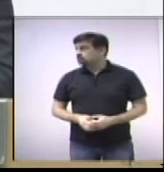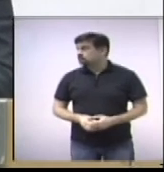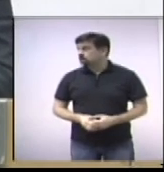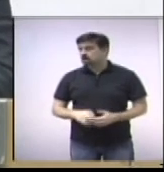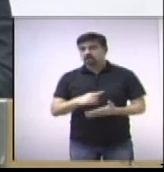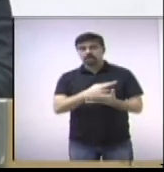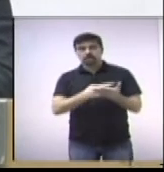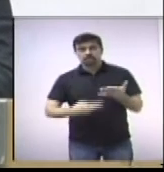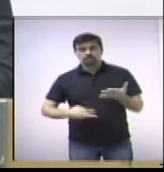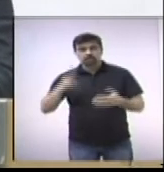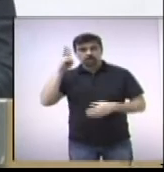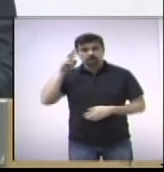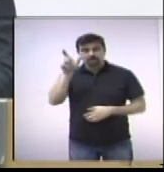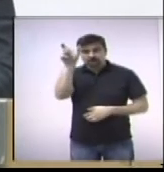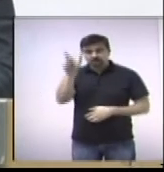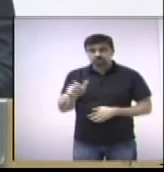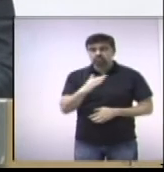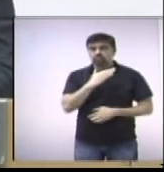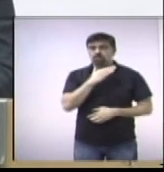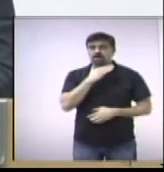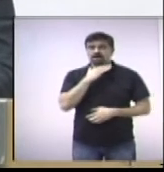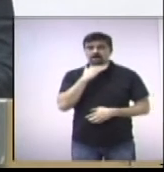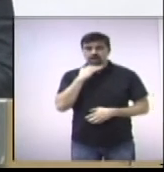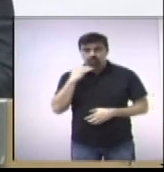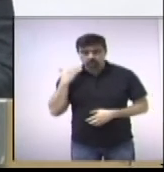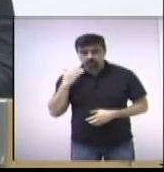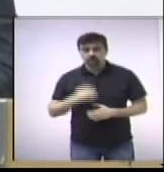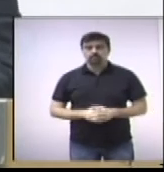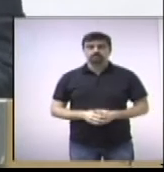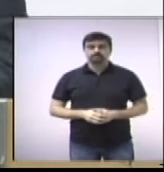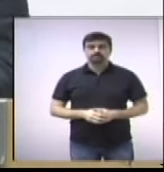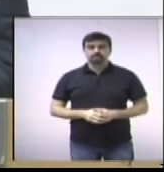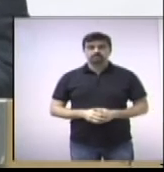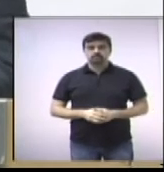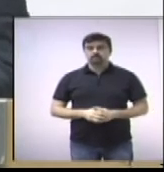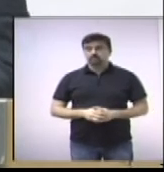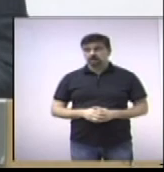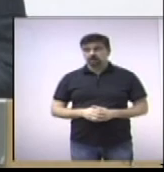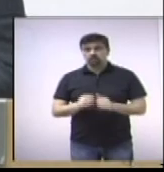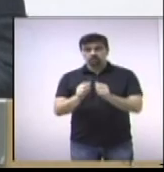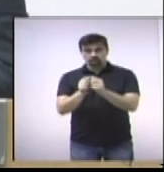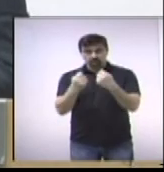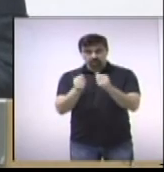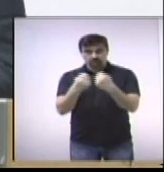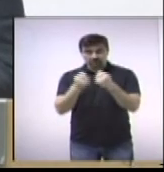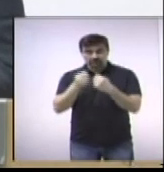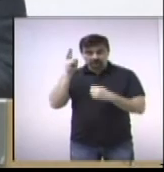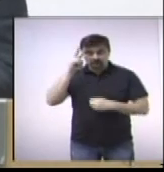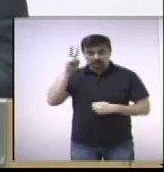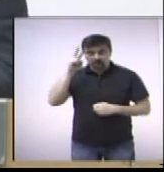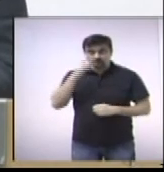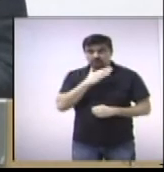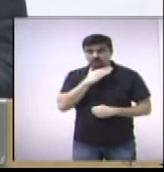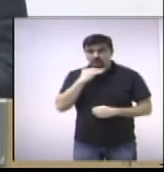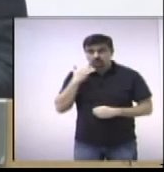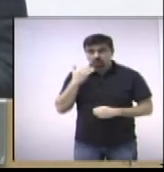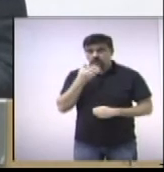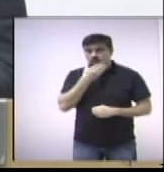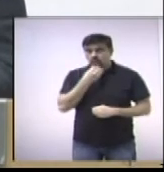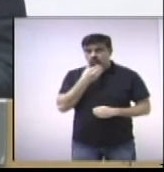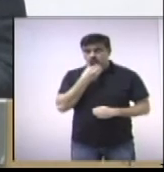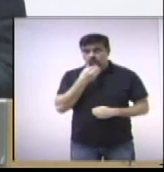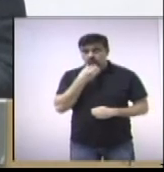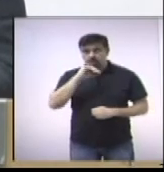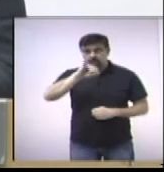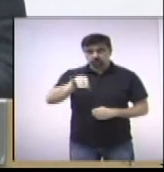Requerimento de pesar. Número 165 do vereador Marquinhos Fiorella, pelo falecimento dos senhores Nivaldo Schultz